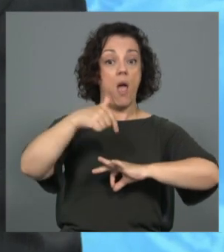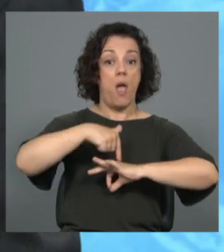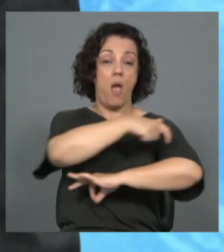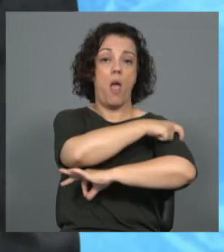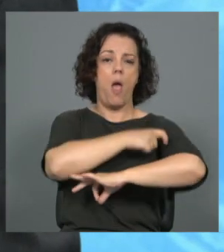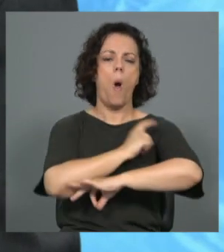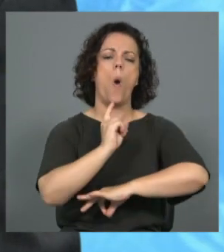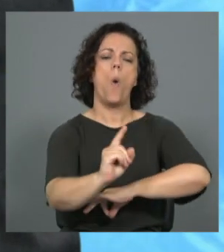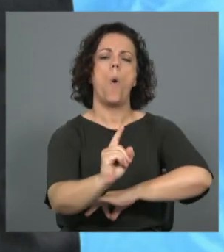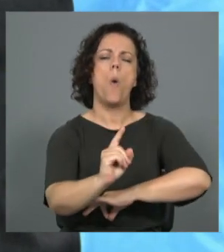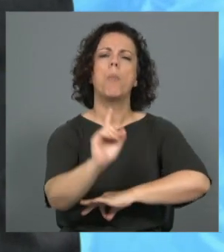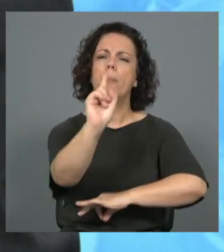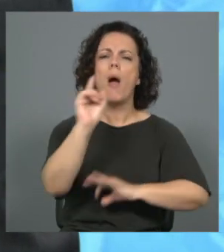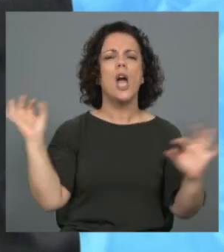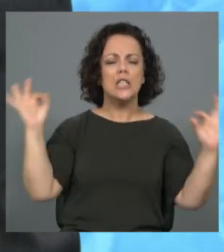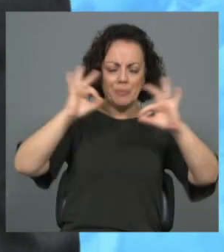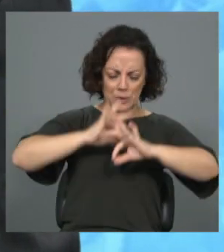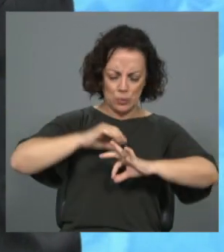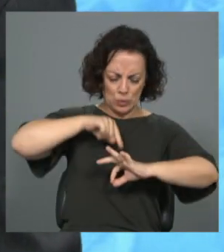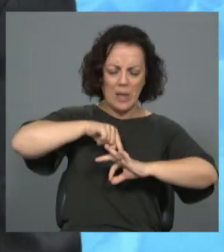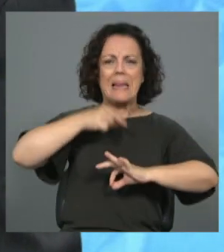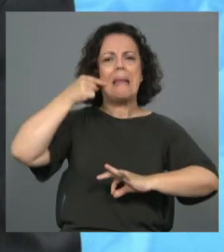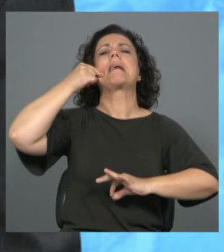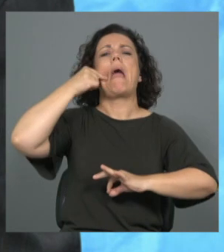Quem é este Espírito Santo? Vejam.